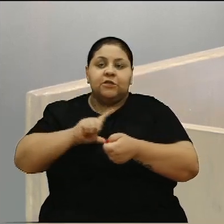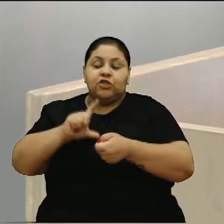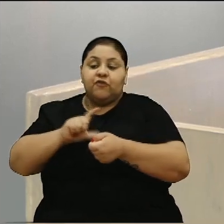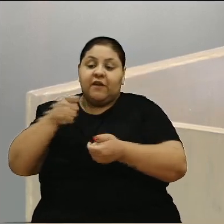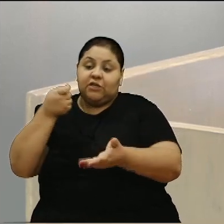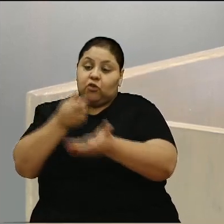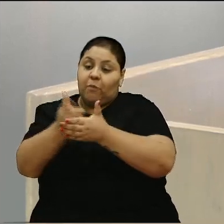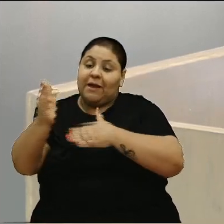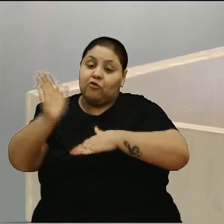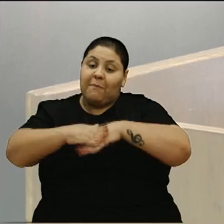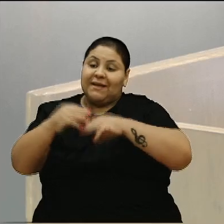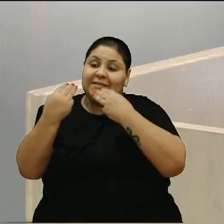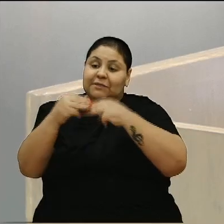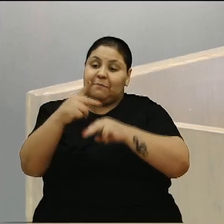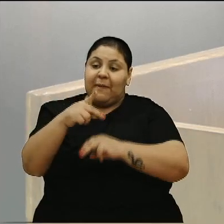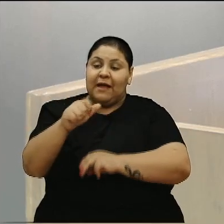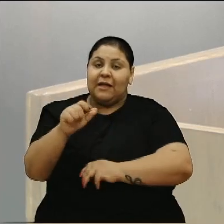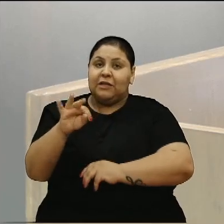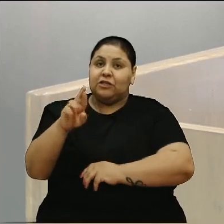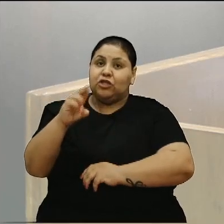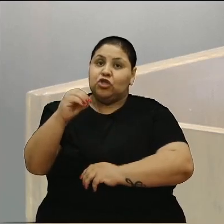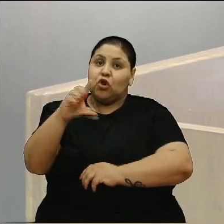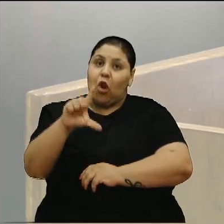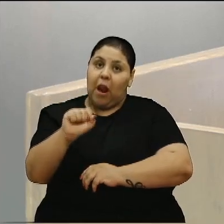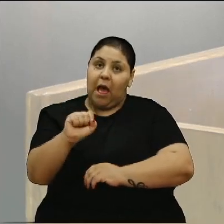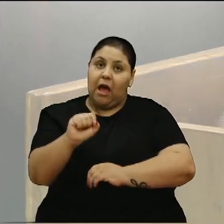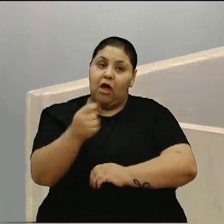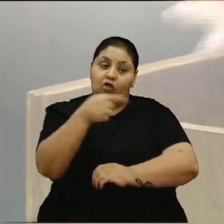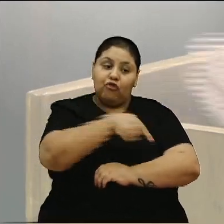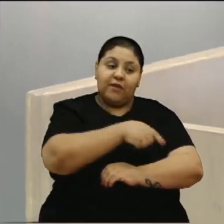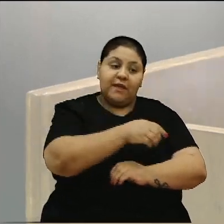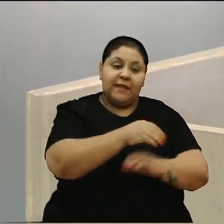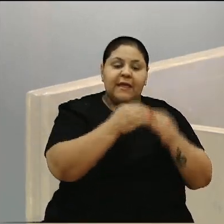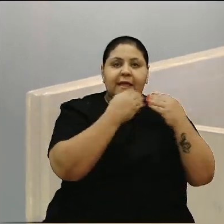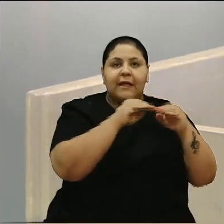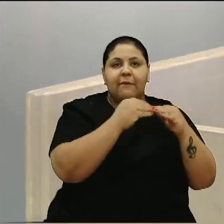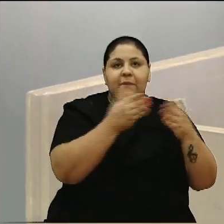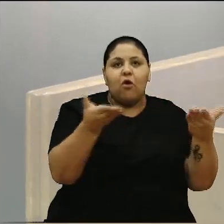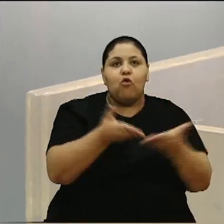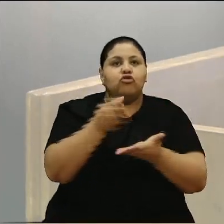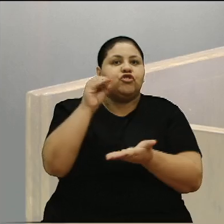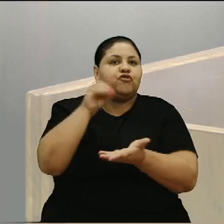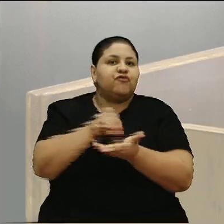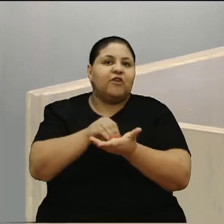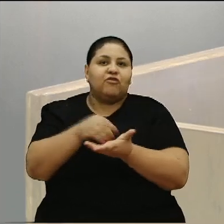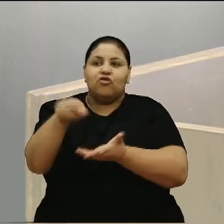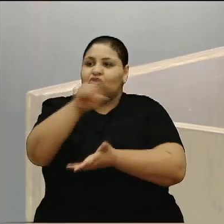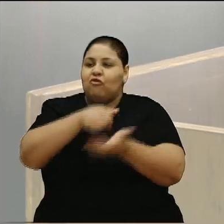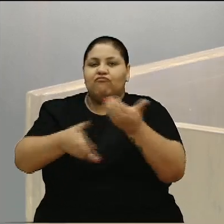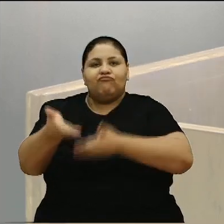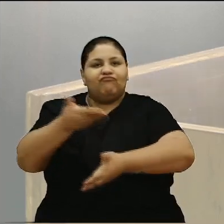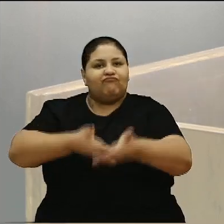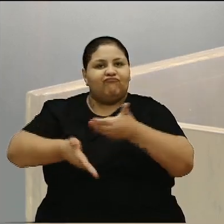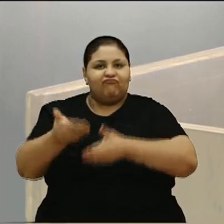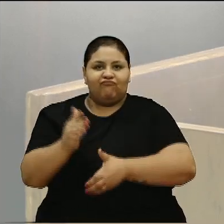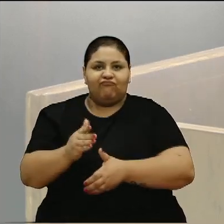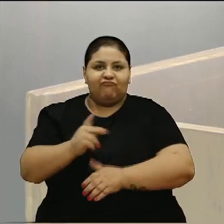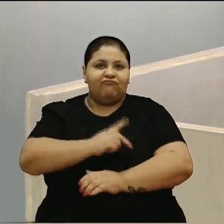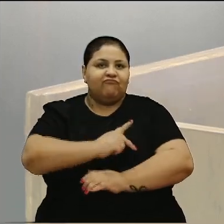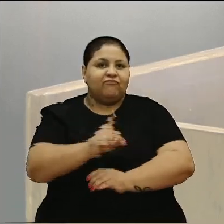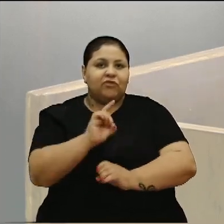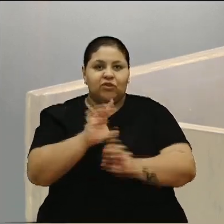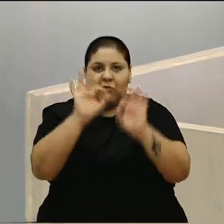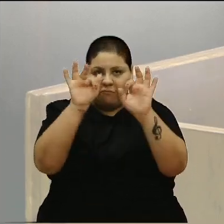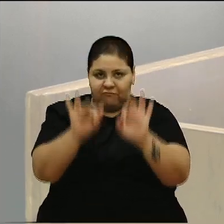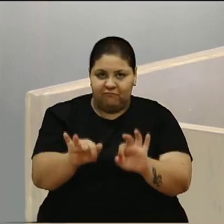mais patrola do que caminhão, tinha que ter comprado mais patrola. Hoje falta e nós não somos atendidos. Então vai ficar, senhor presidente, só para